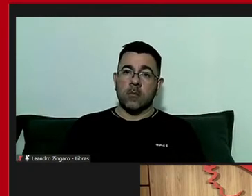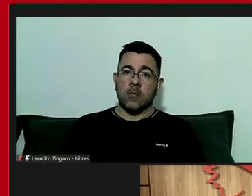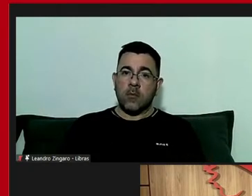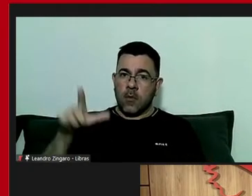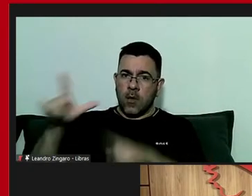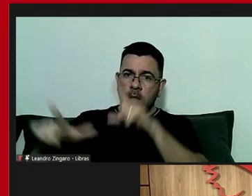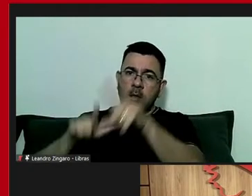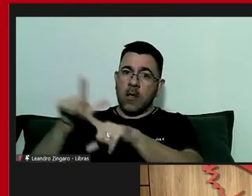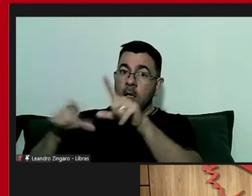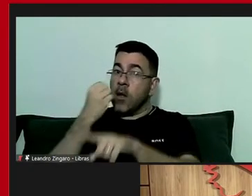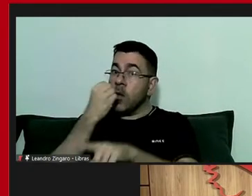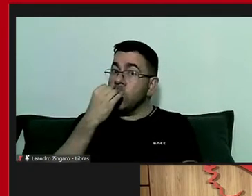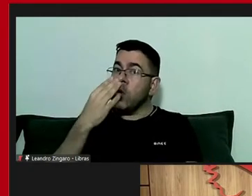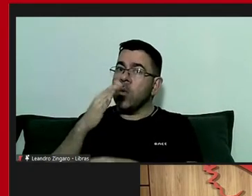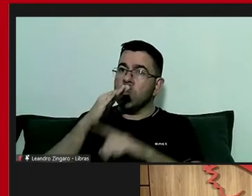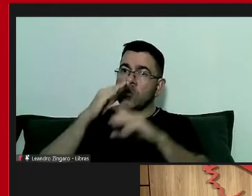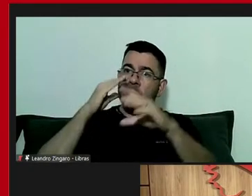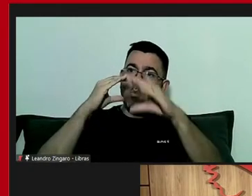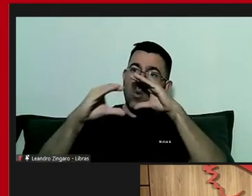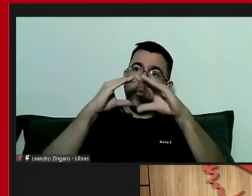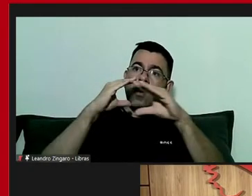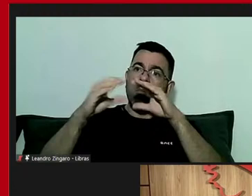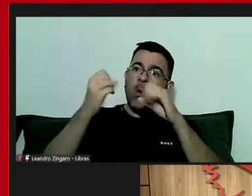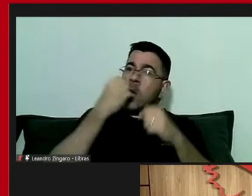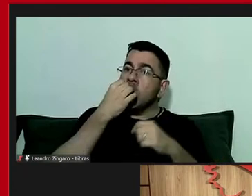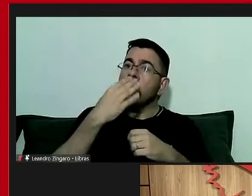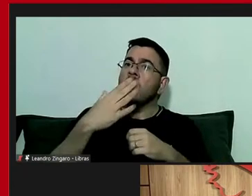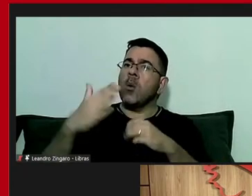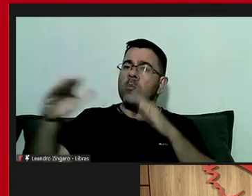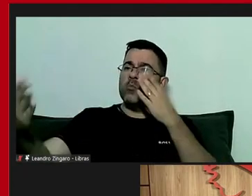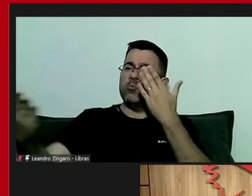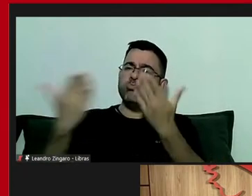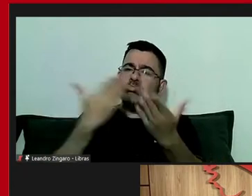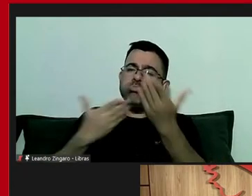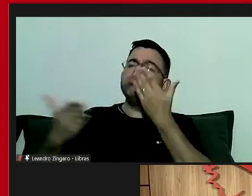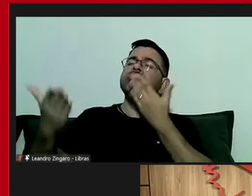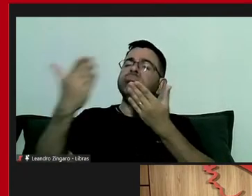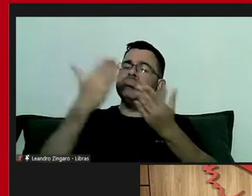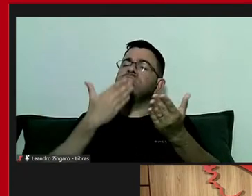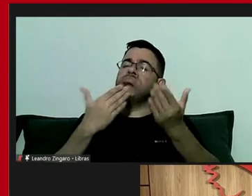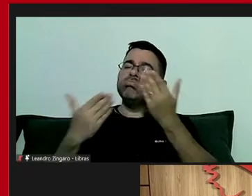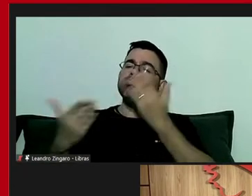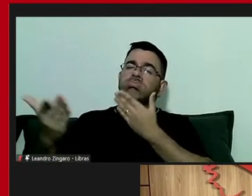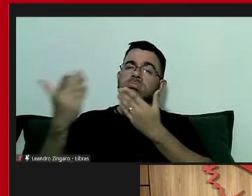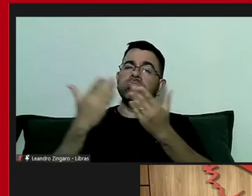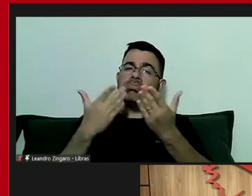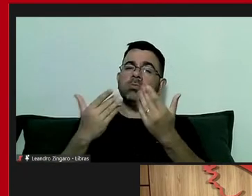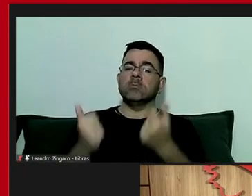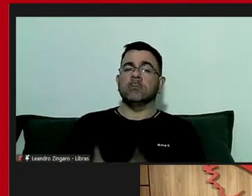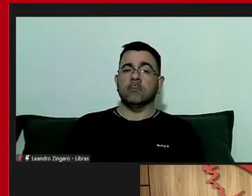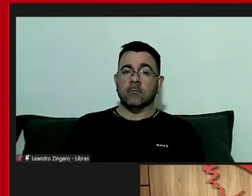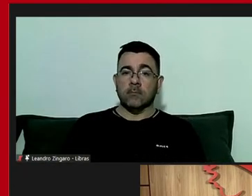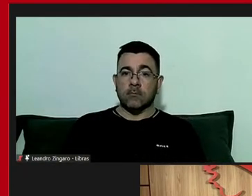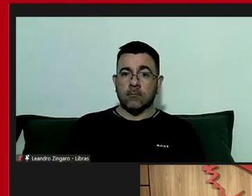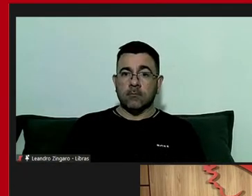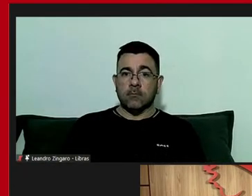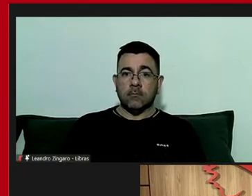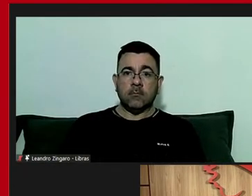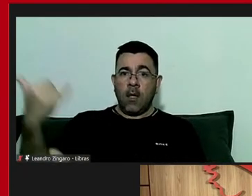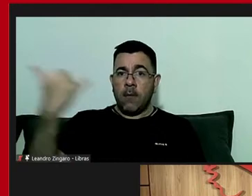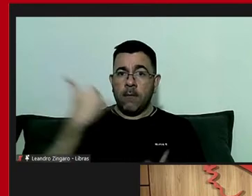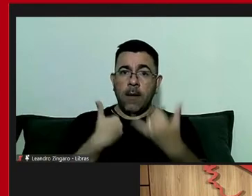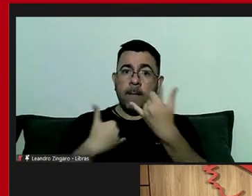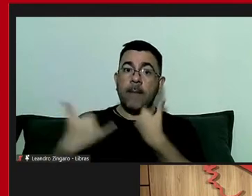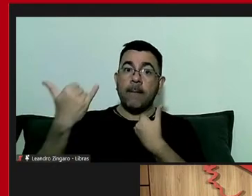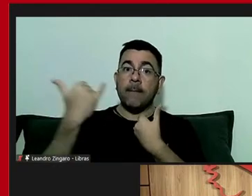tem que comunicar isso bem e você tem que escutar Então essa plataforma tem que servir também para você colher informação tirar dúvida a gente